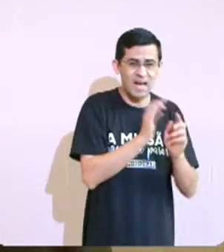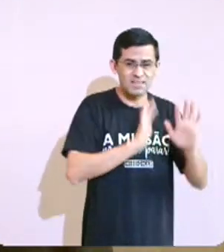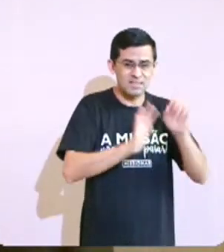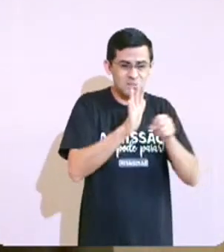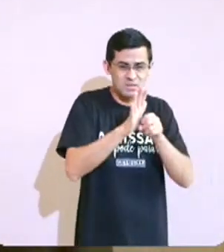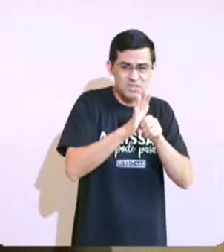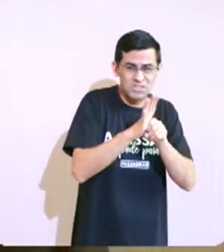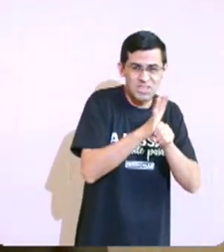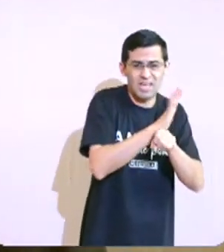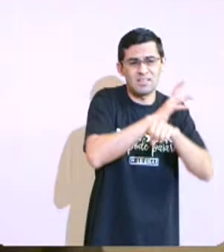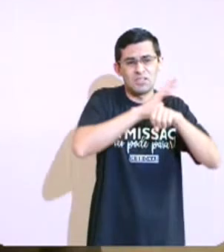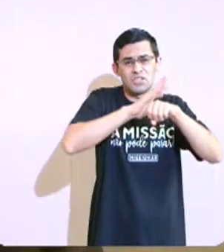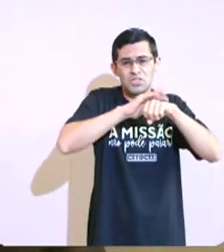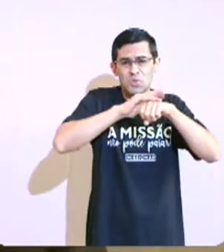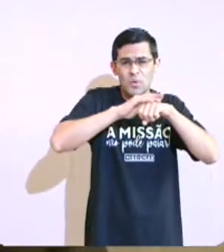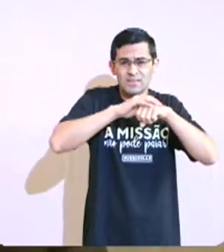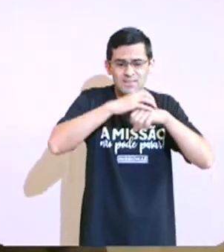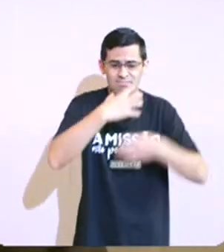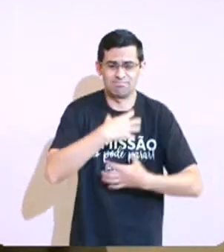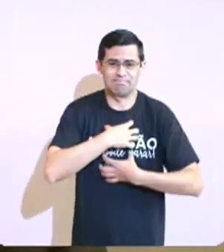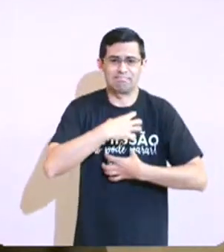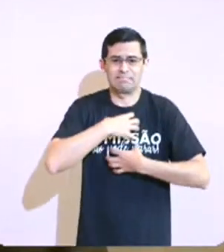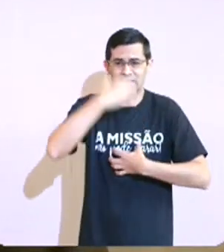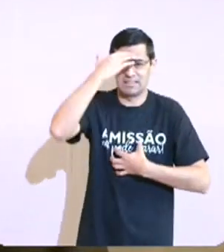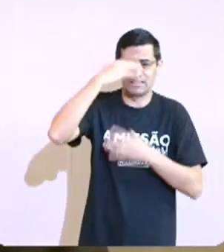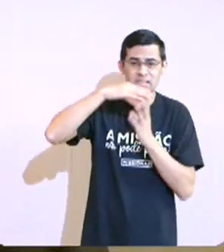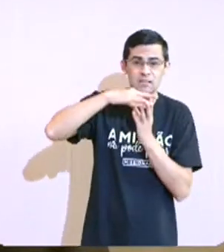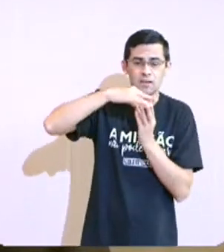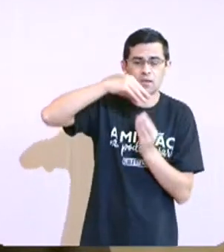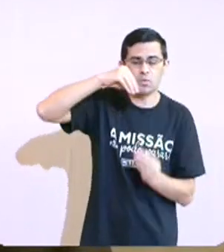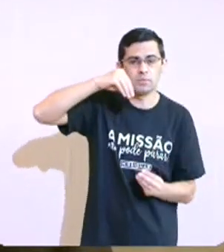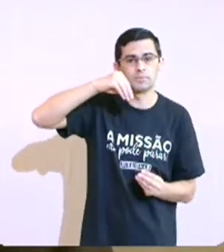malaquias, cheias de enfermidade.